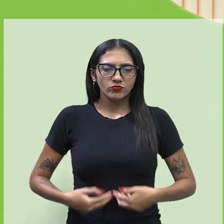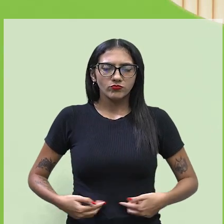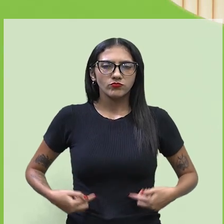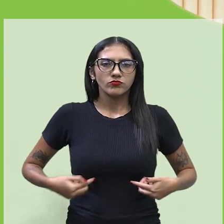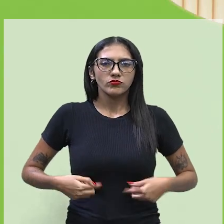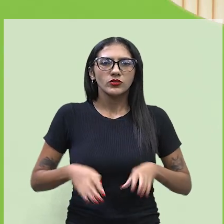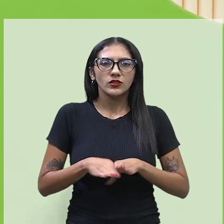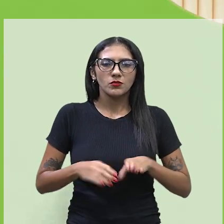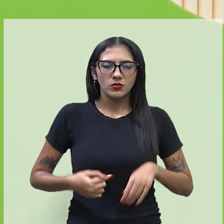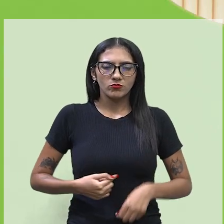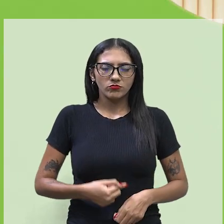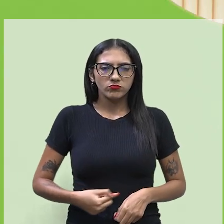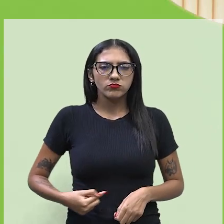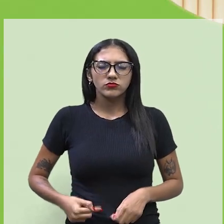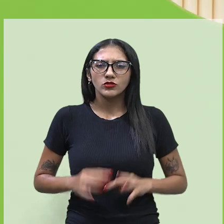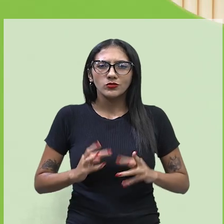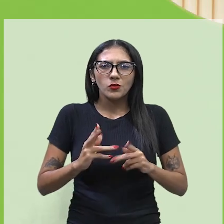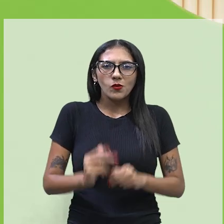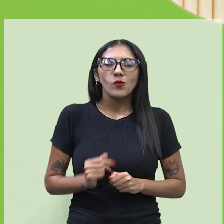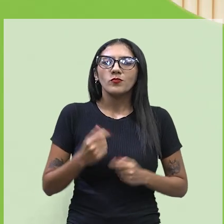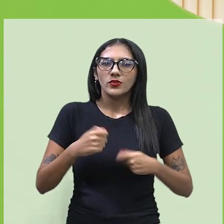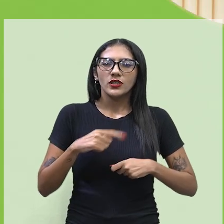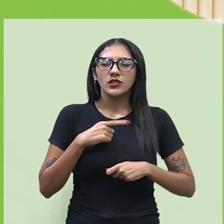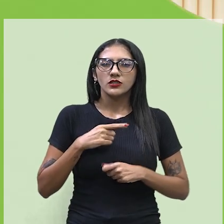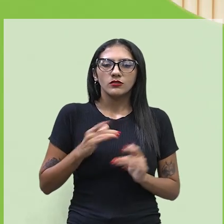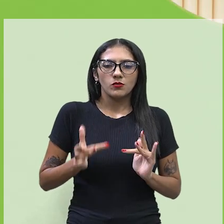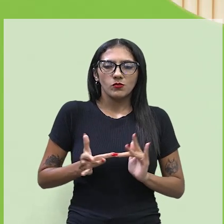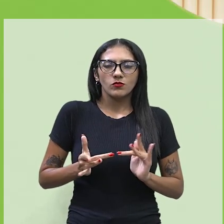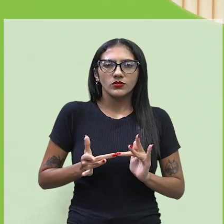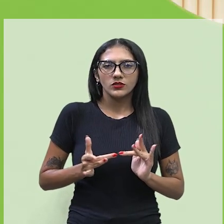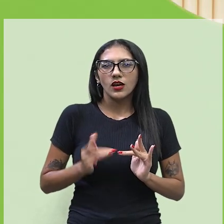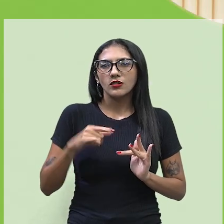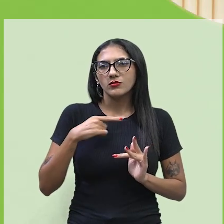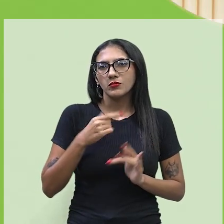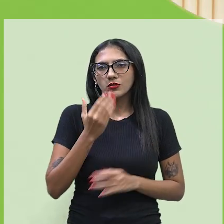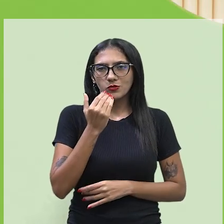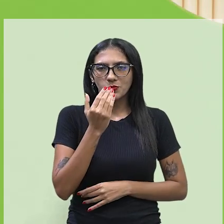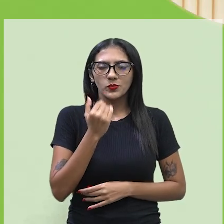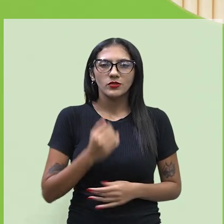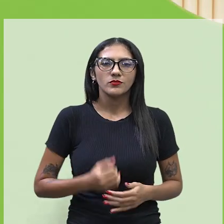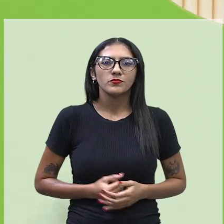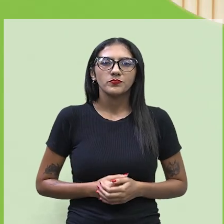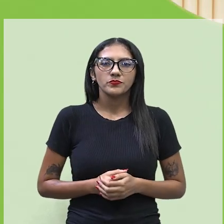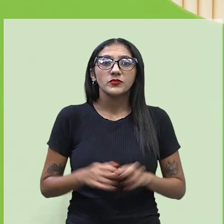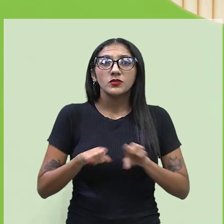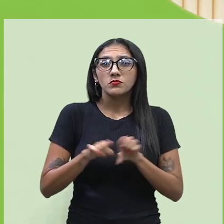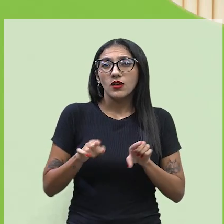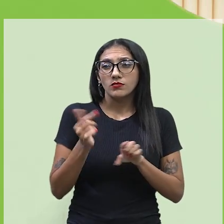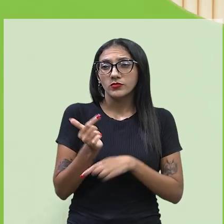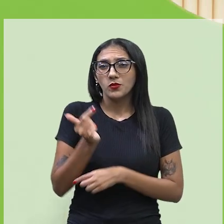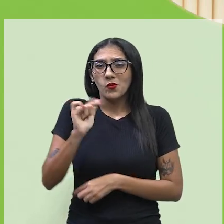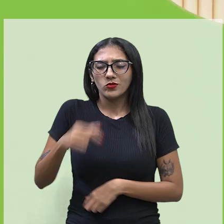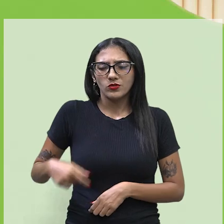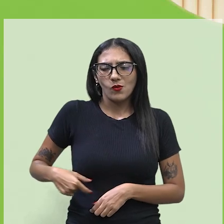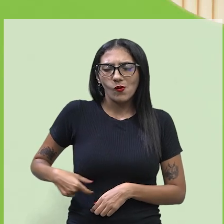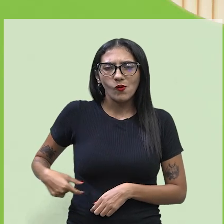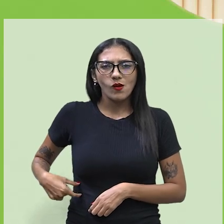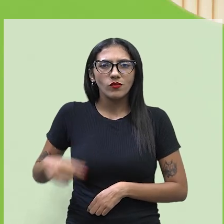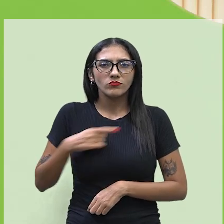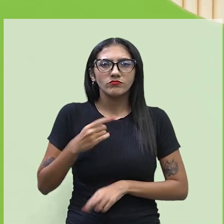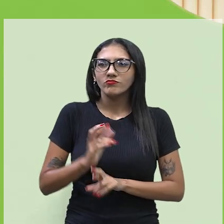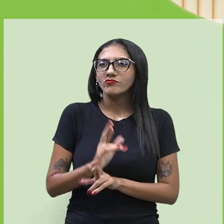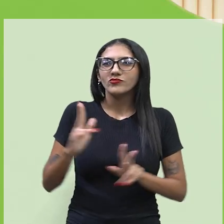depois os intestinos, todos eles vão ter contato com esse alimento. Mas vão ter aqueles órgãos que não vão ter